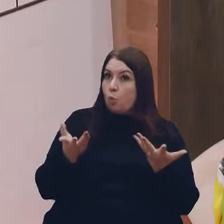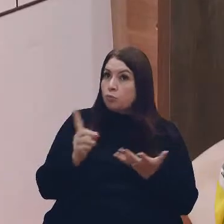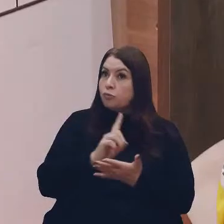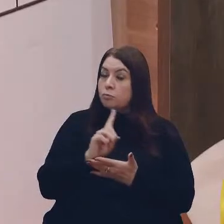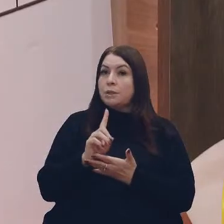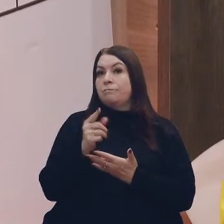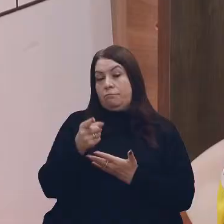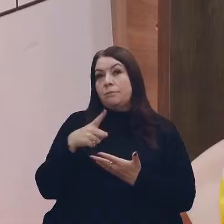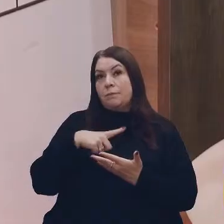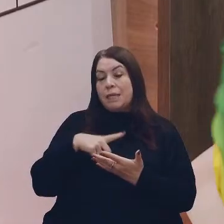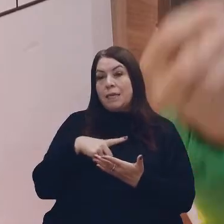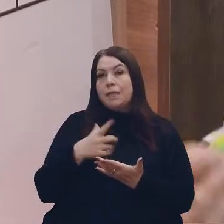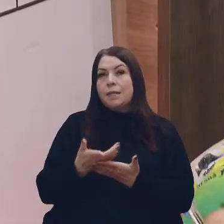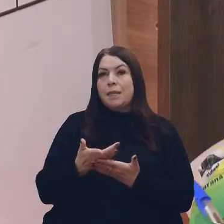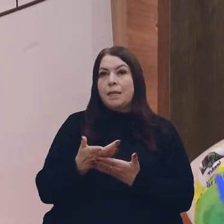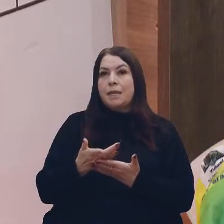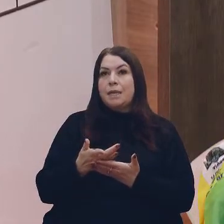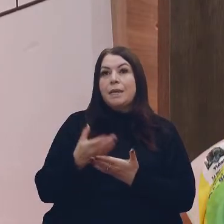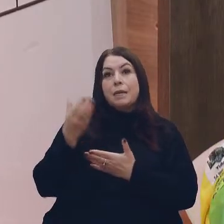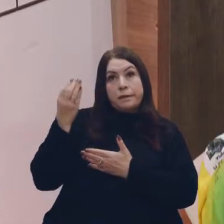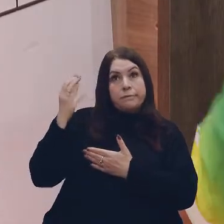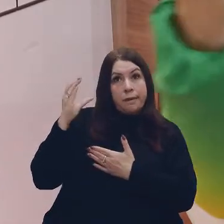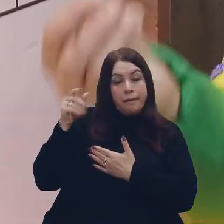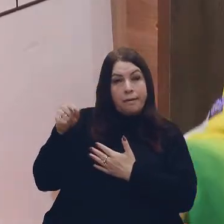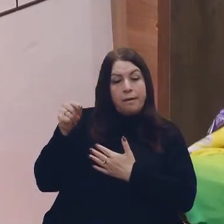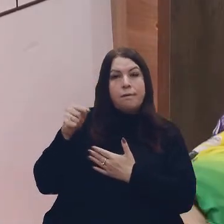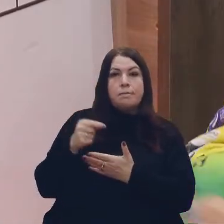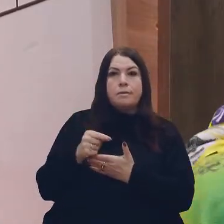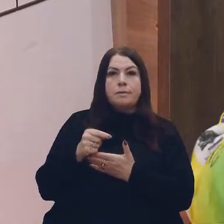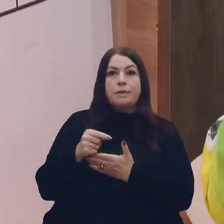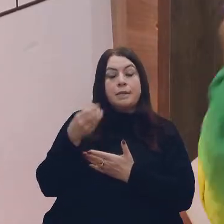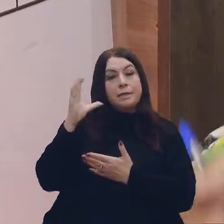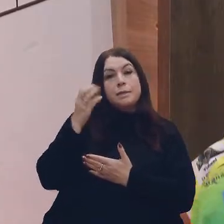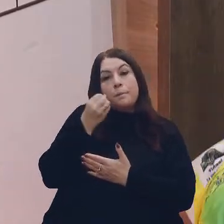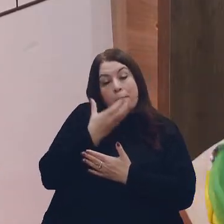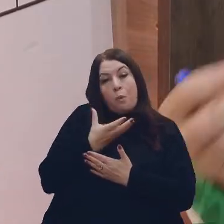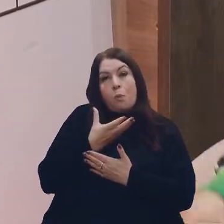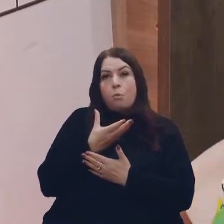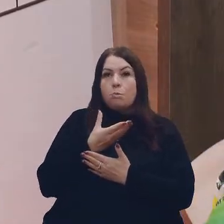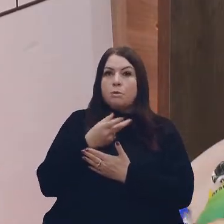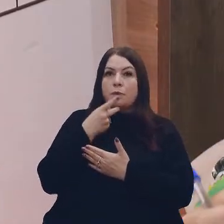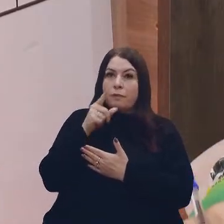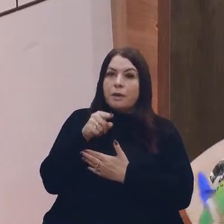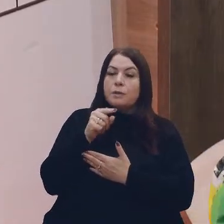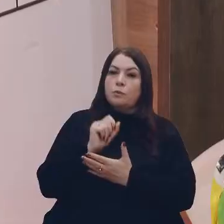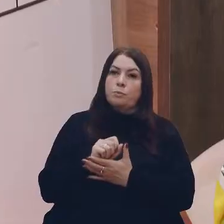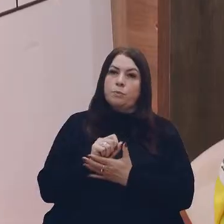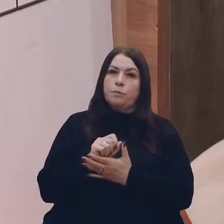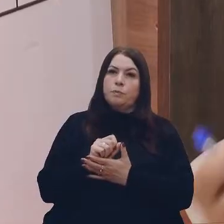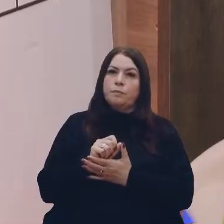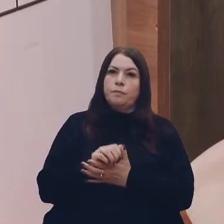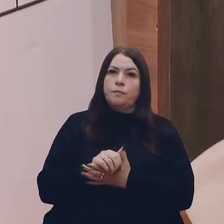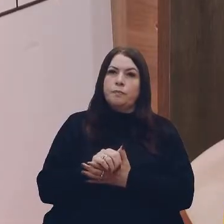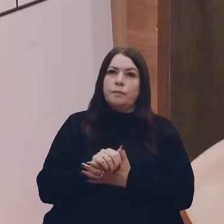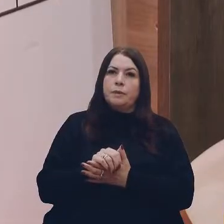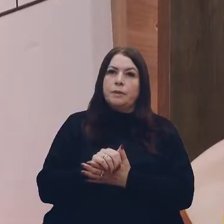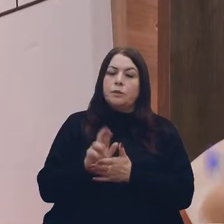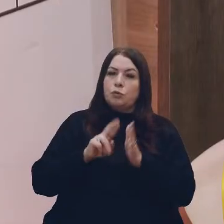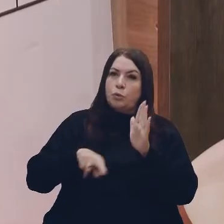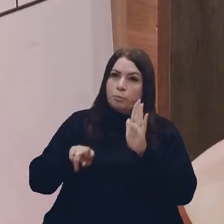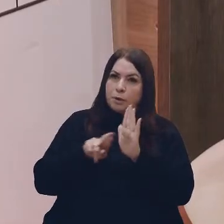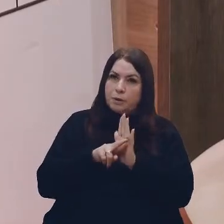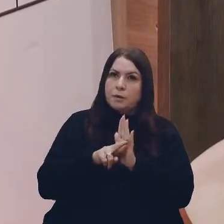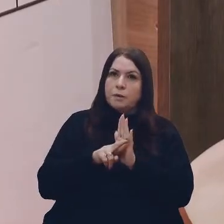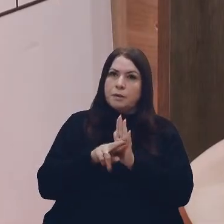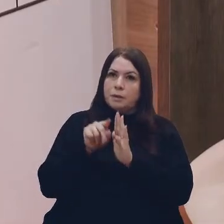hoje existe a ciência, né? A ciência boa tem tratado bem essa parte de